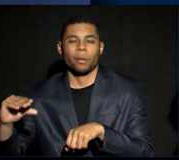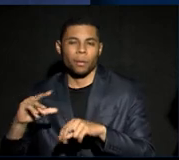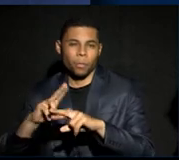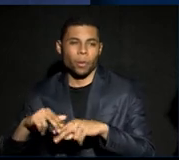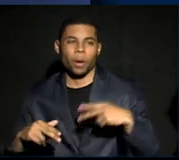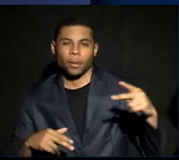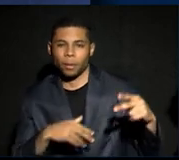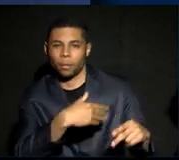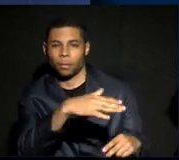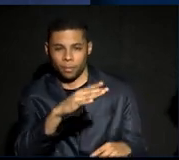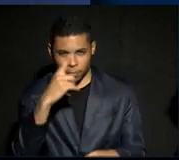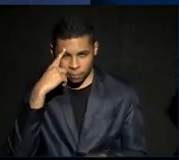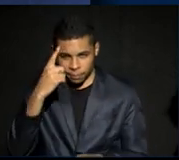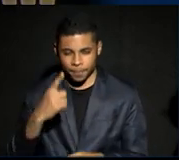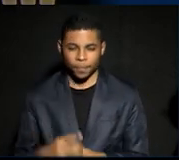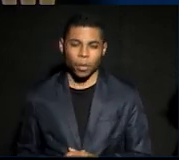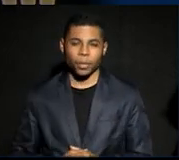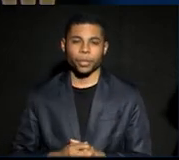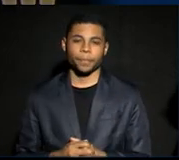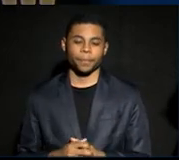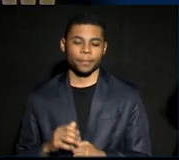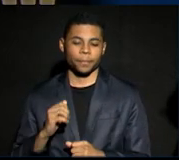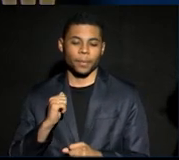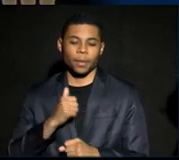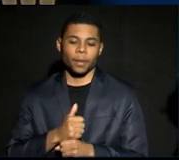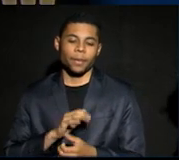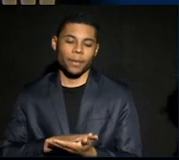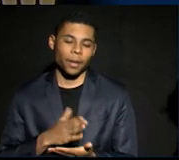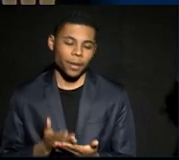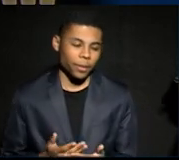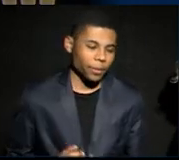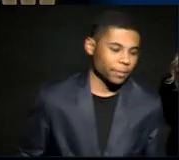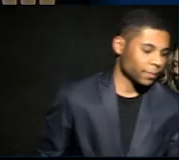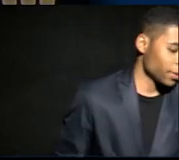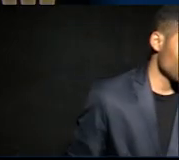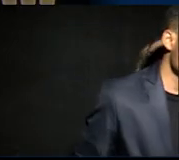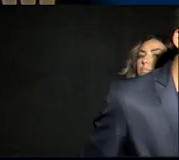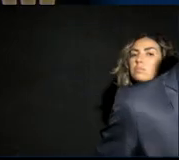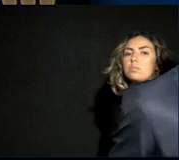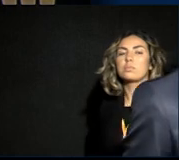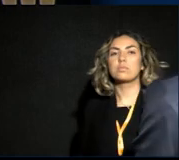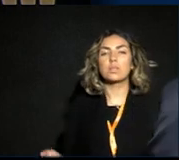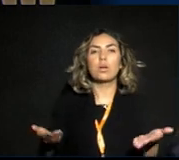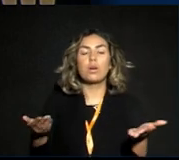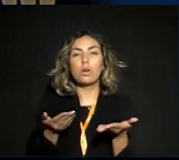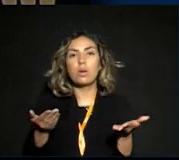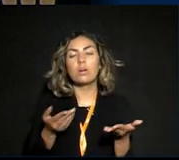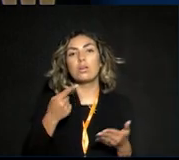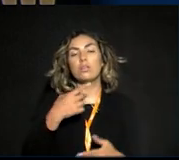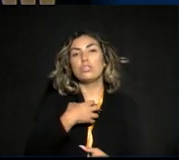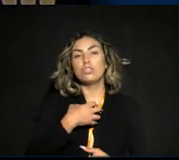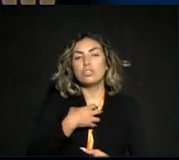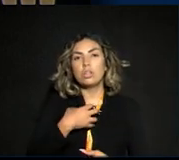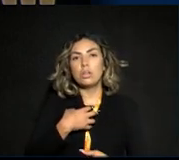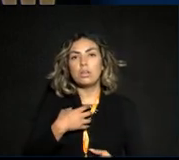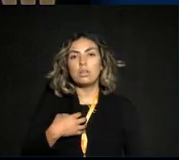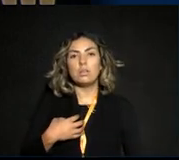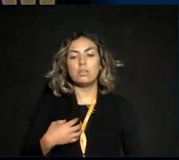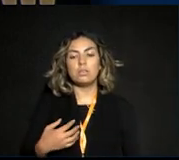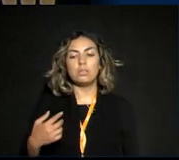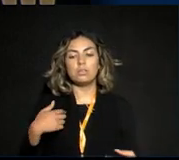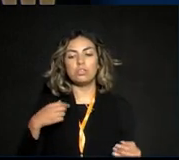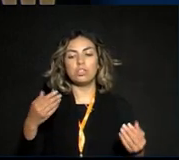política monetária. Uma maneira que eu julgaria assim, mais clean de fazer esse ajuste seria calcular o